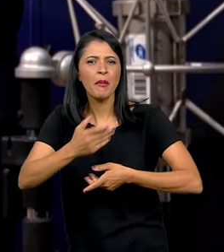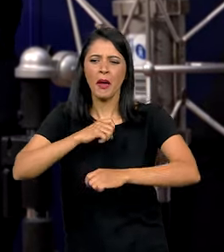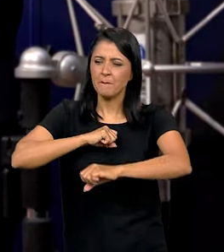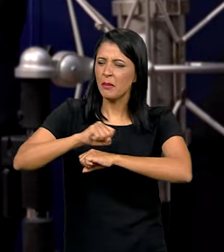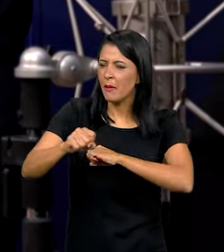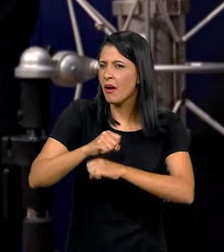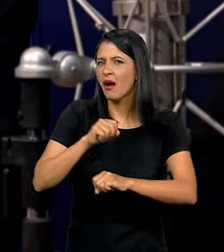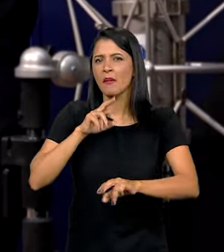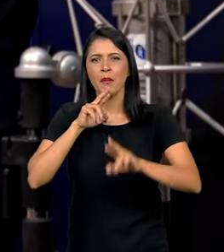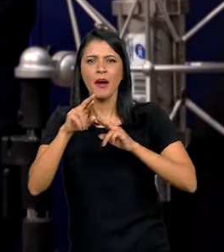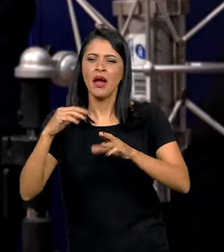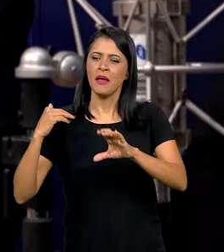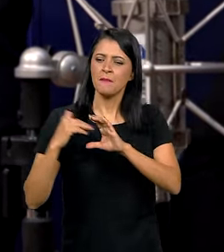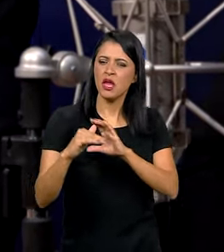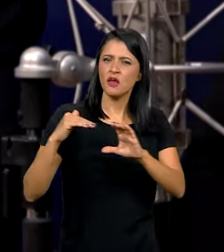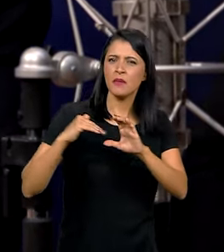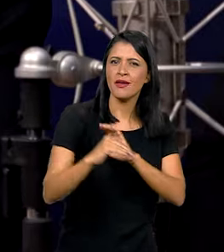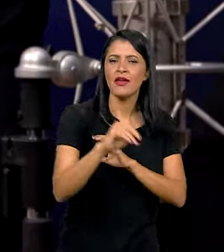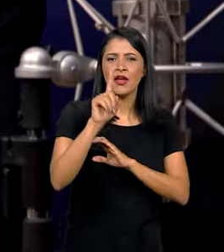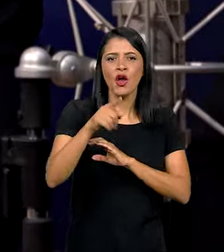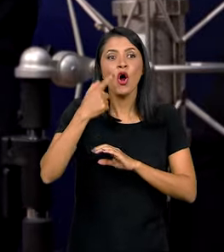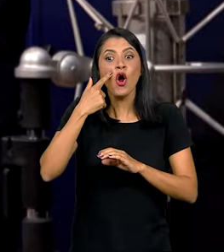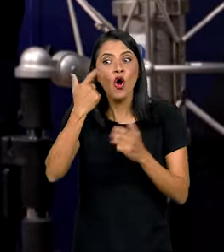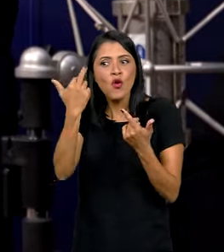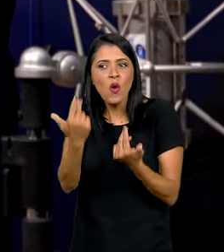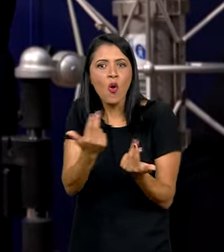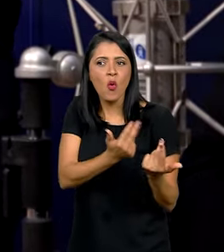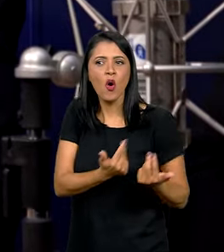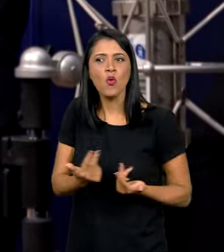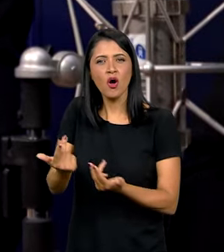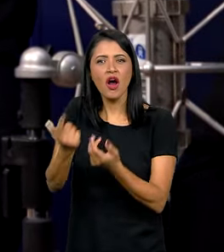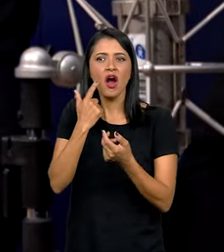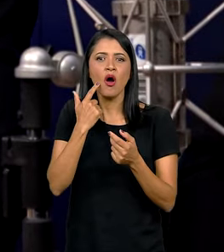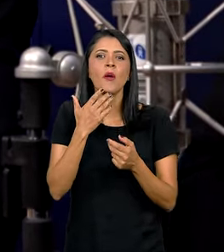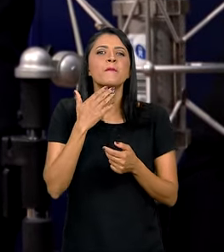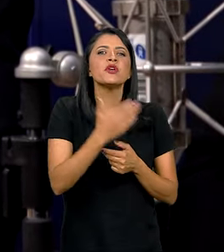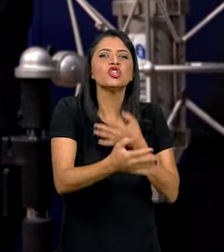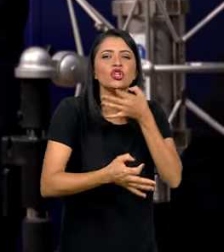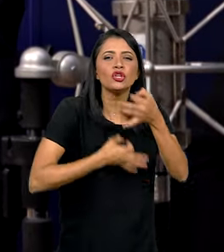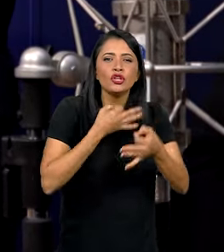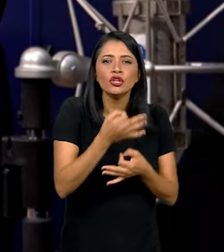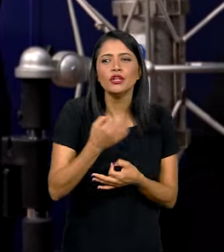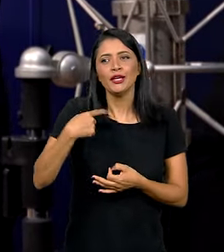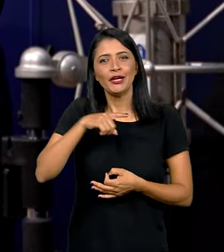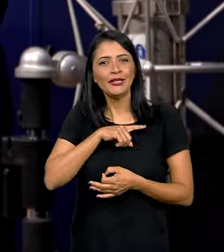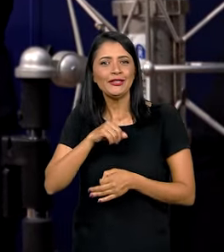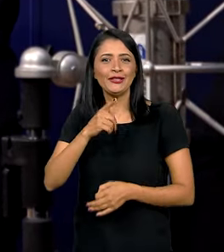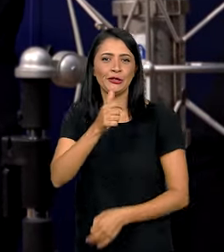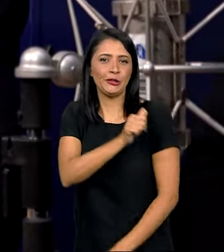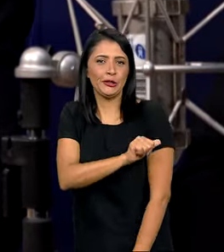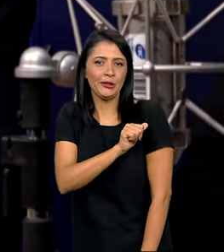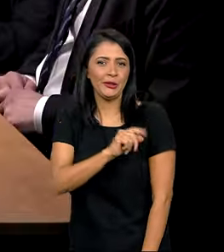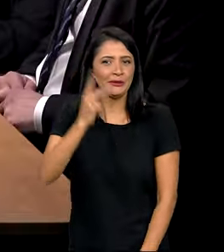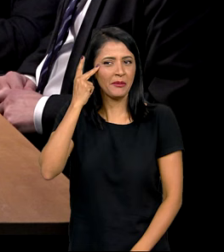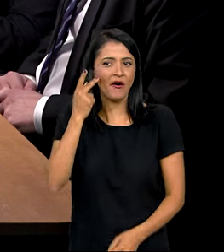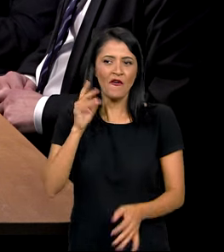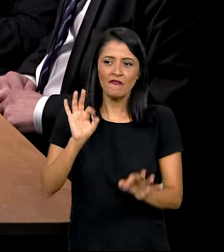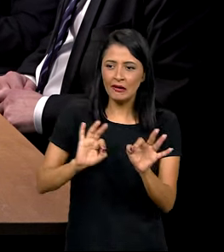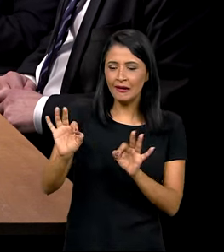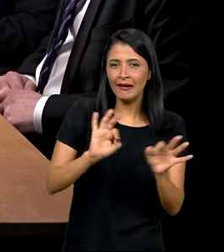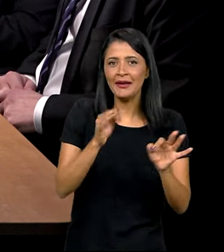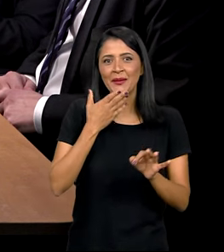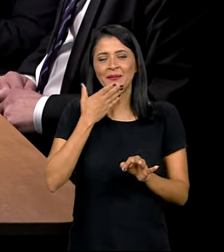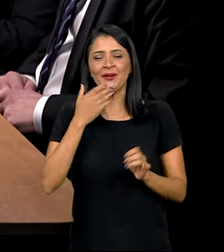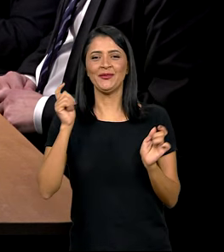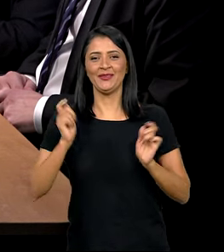em discutir em mandar inúmeros e-mails Olha a gente quer que fique desse dessa forma e não dessa forma e a gente vai né R São Paulo vai conduzindo esse